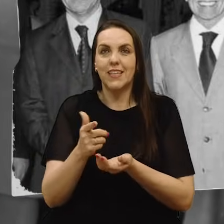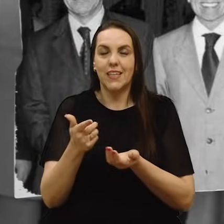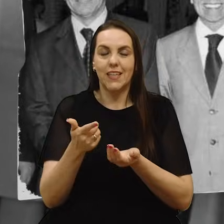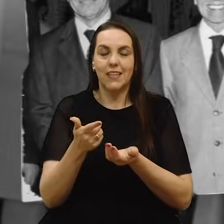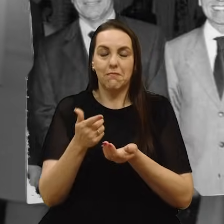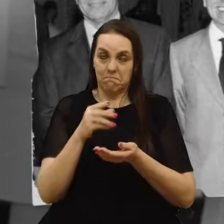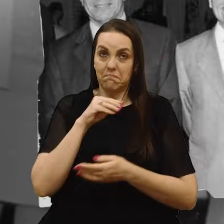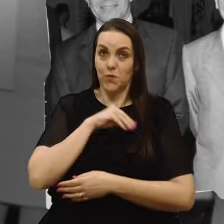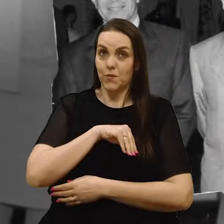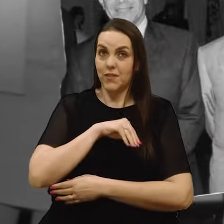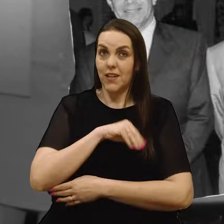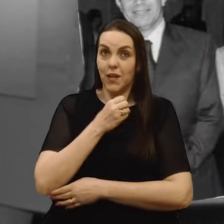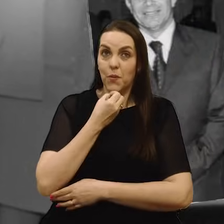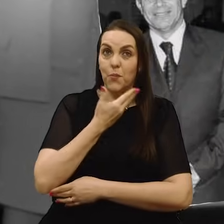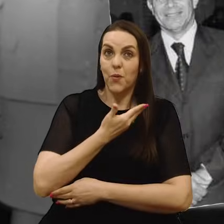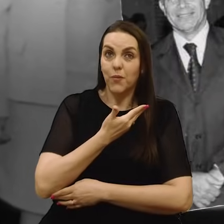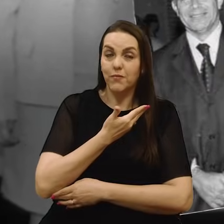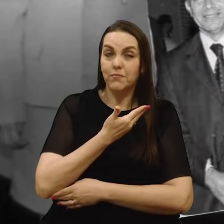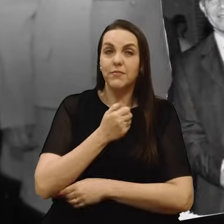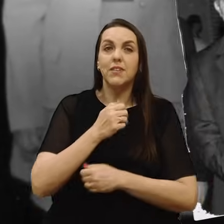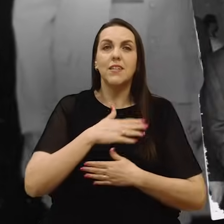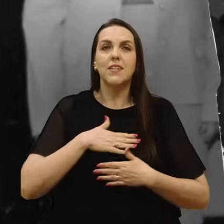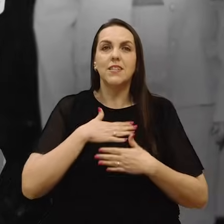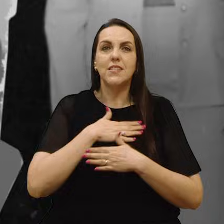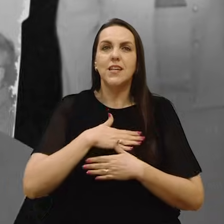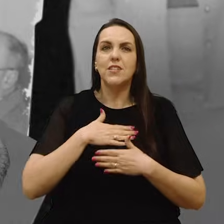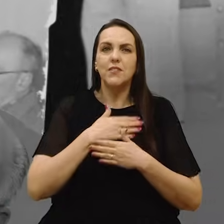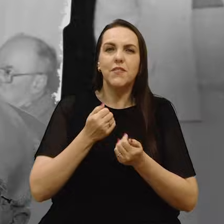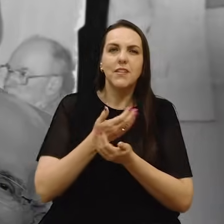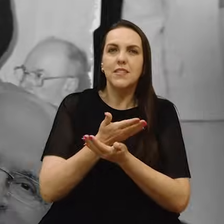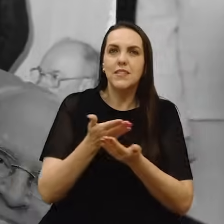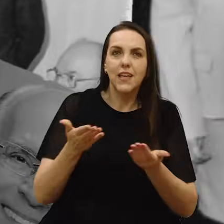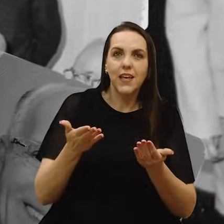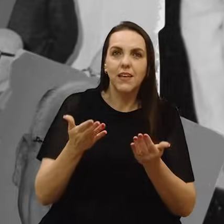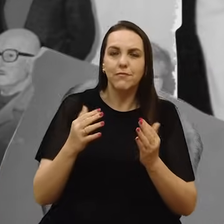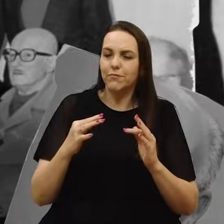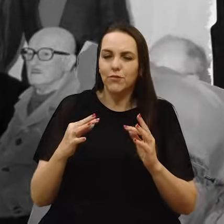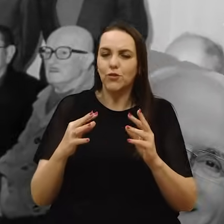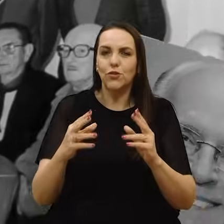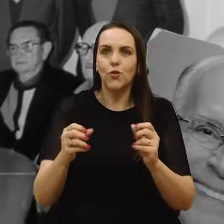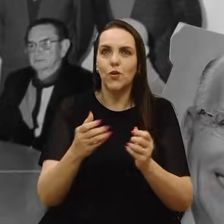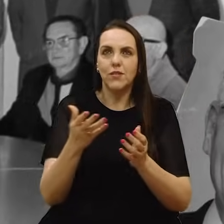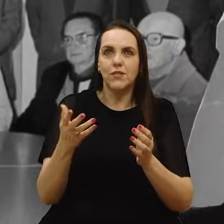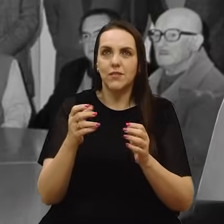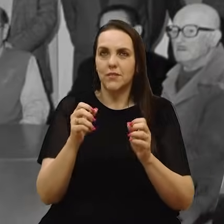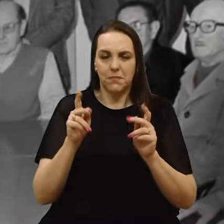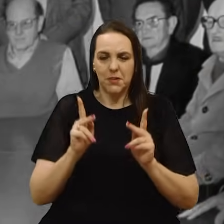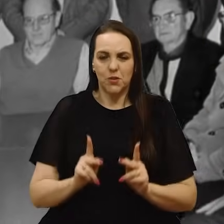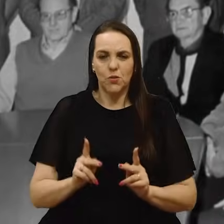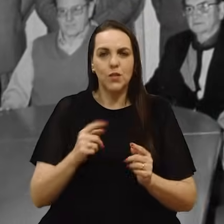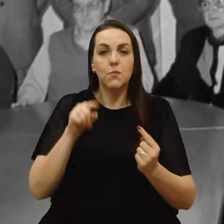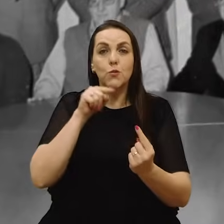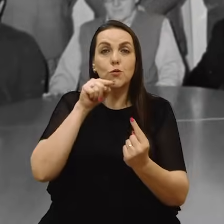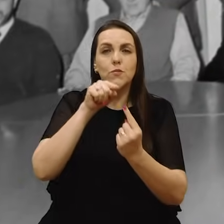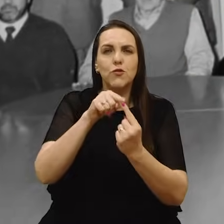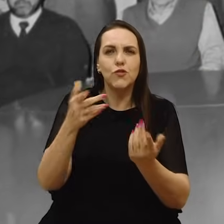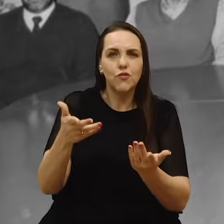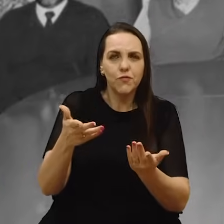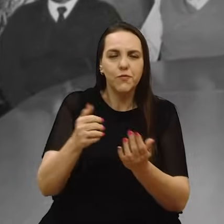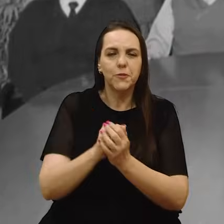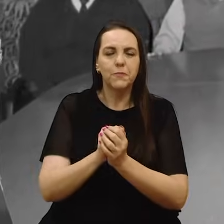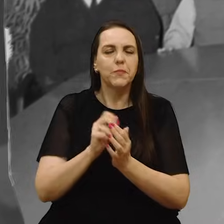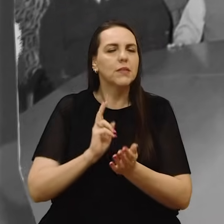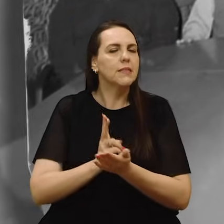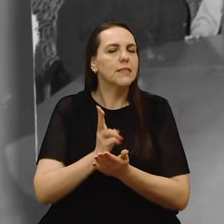ganhar uma boa remuneração e satisfazer aquilo que eu efetivamente procurava. Eu